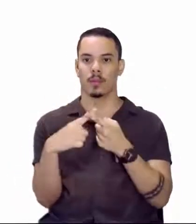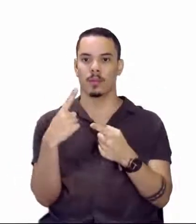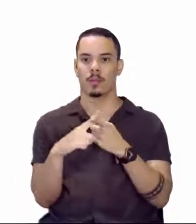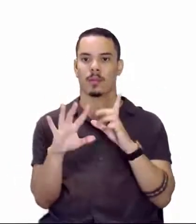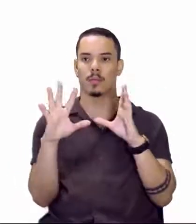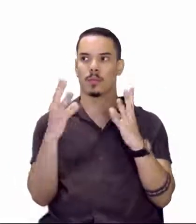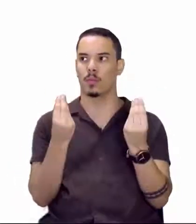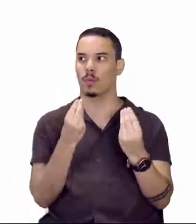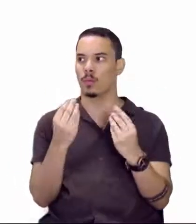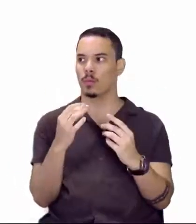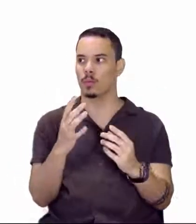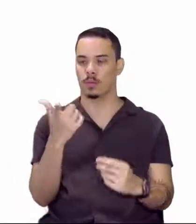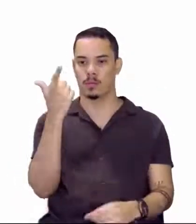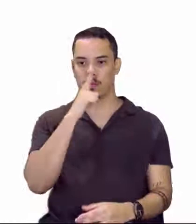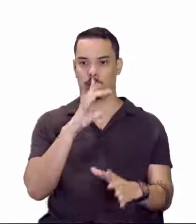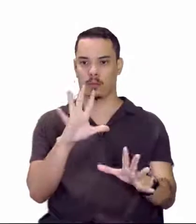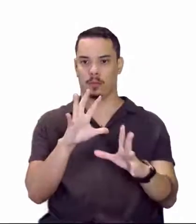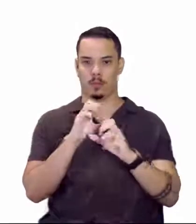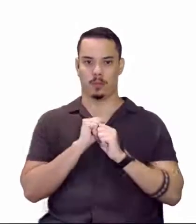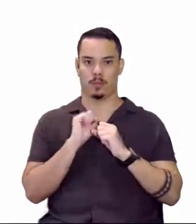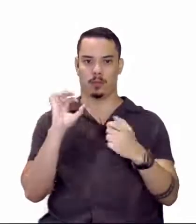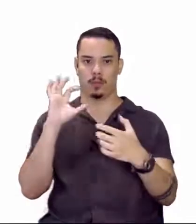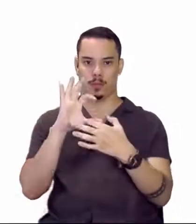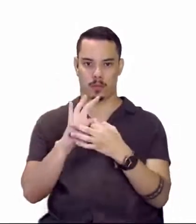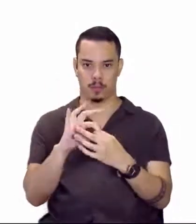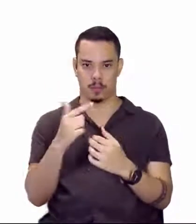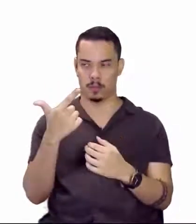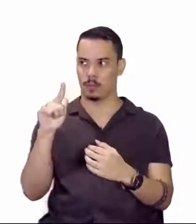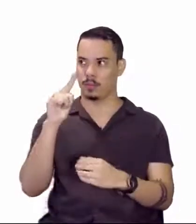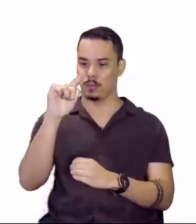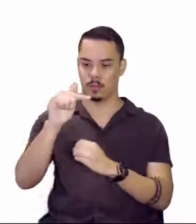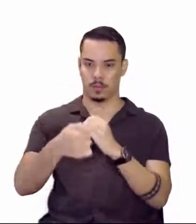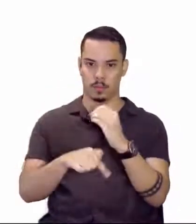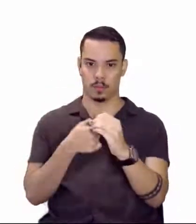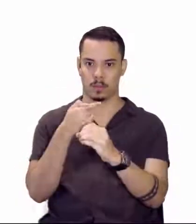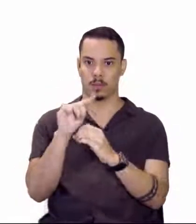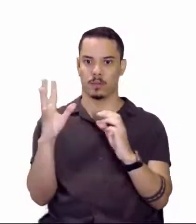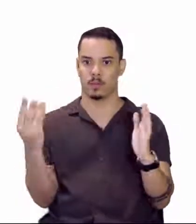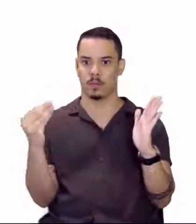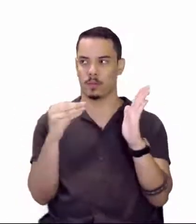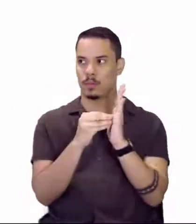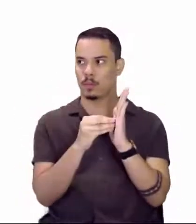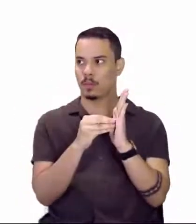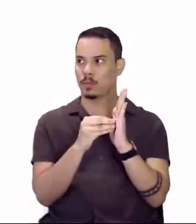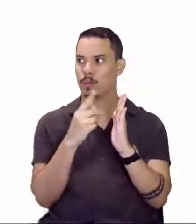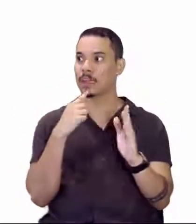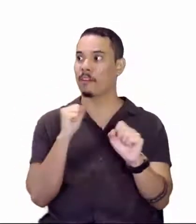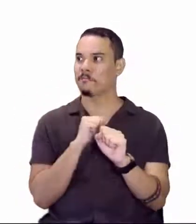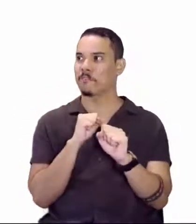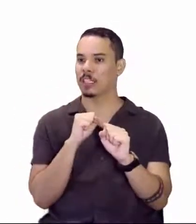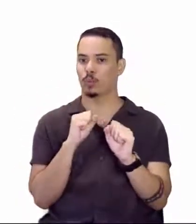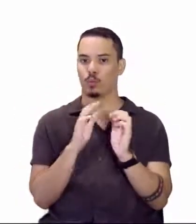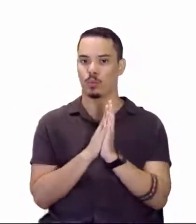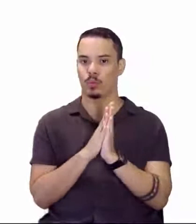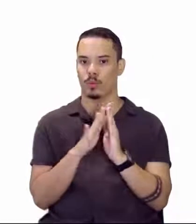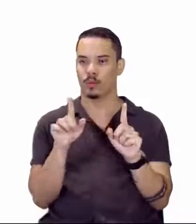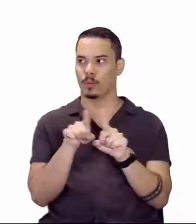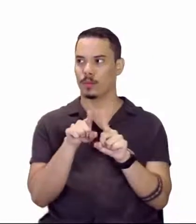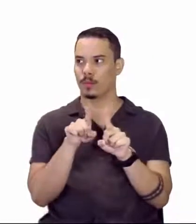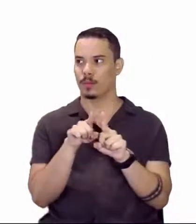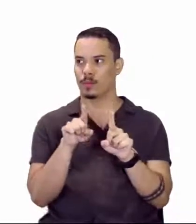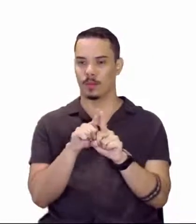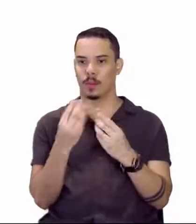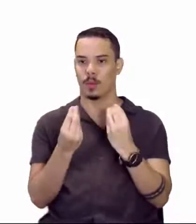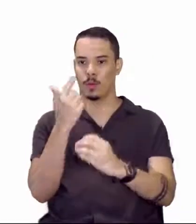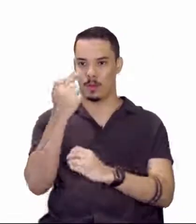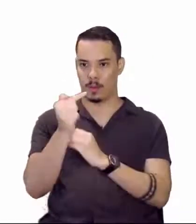recebimento, para que ele ligue a outros átomos, formando também substâncias compostas, quer dizer, aquelas substâncias formadas por átomos